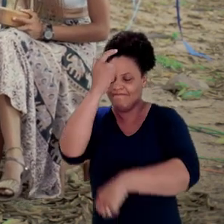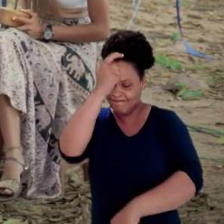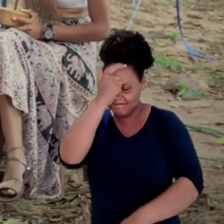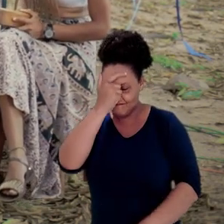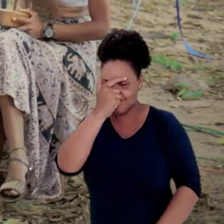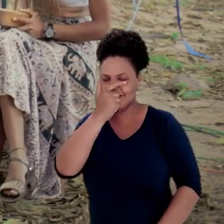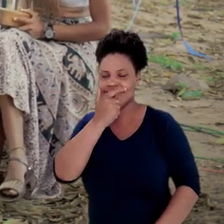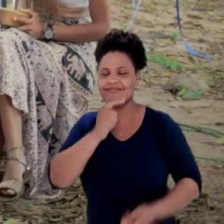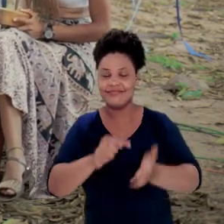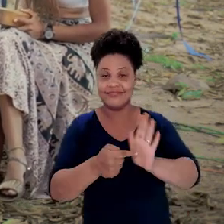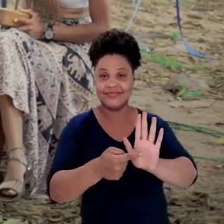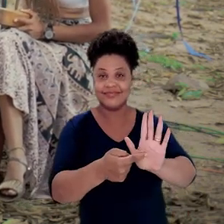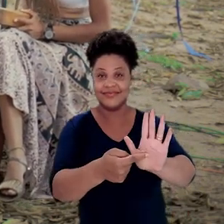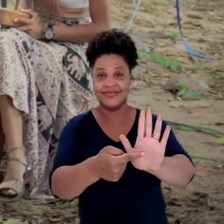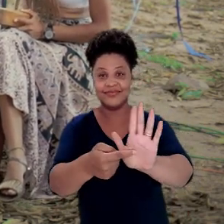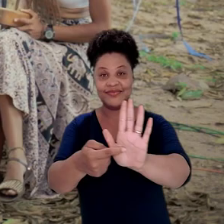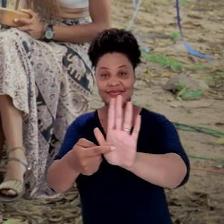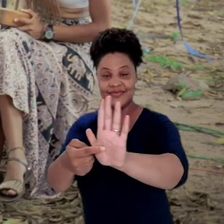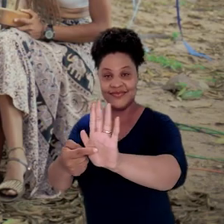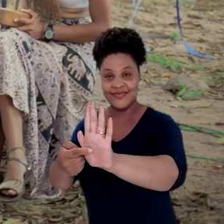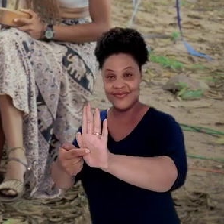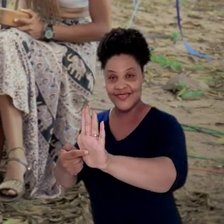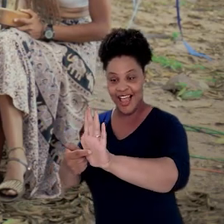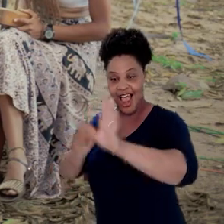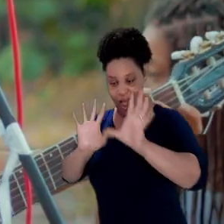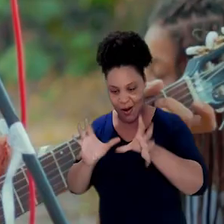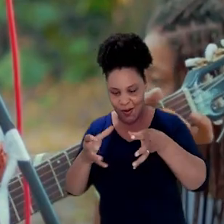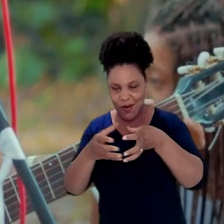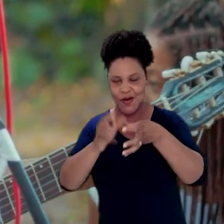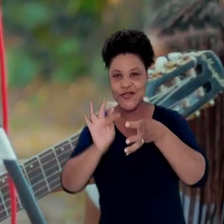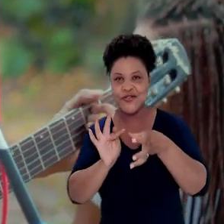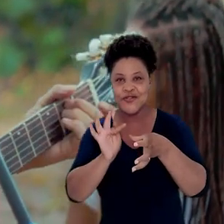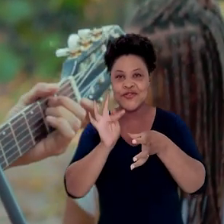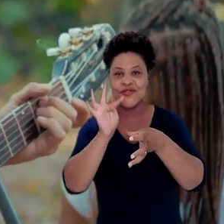navegantes, vim aqui para mostrar